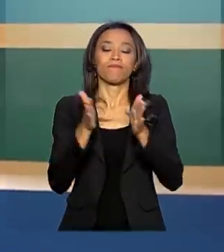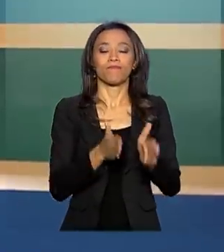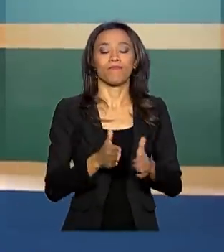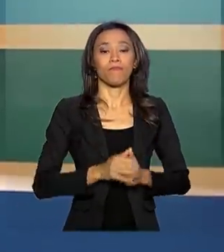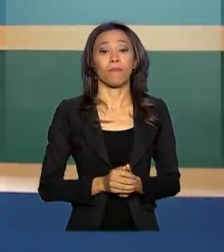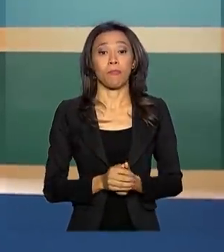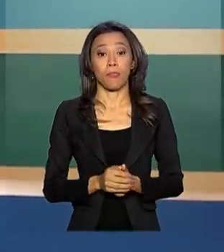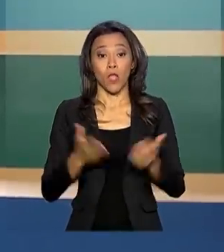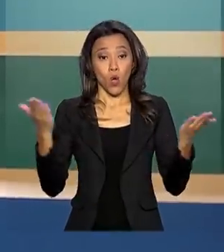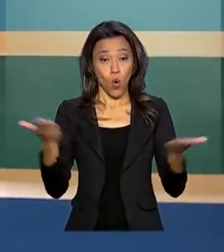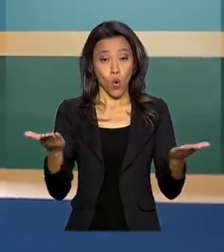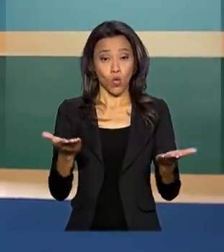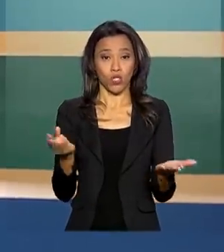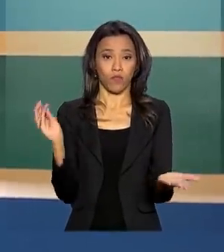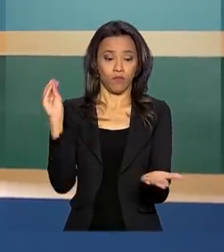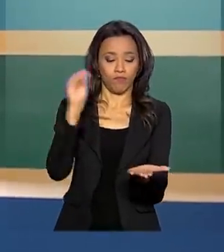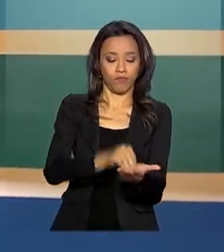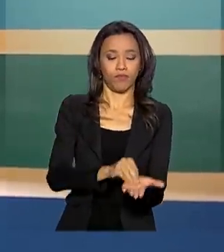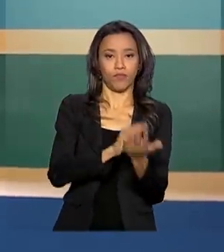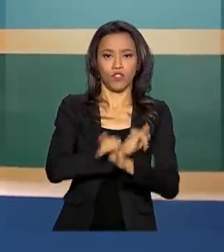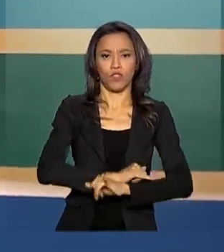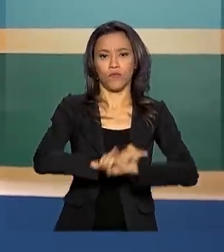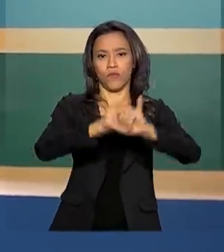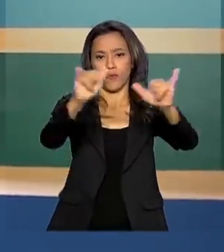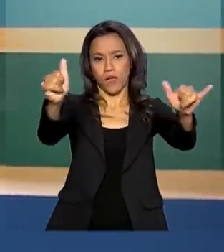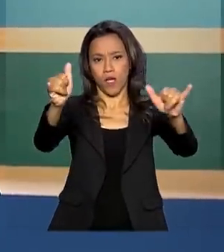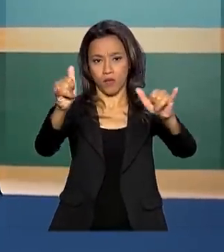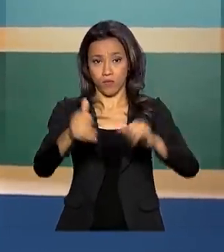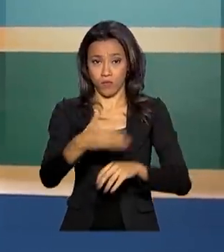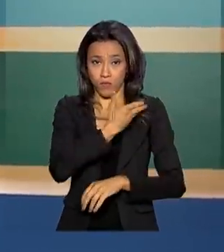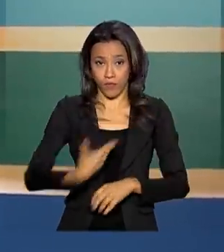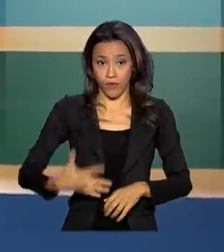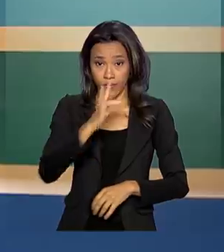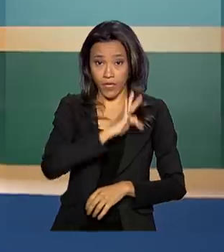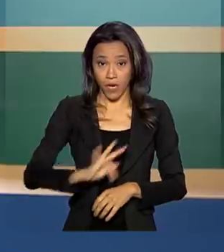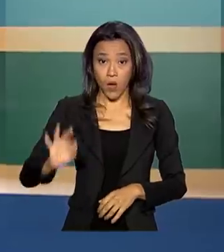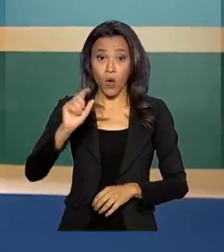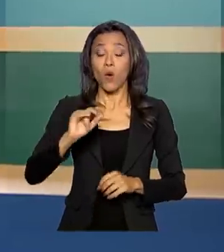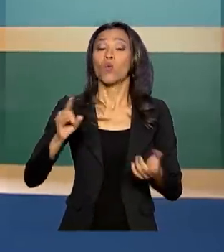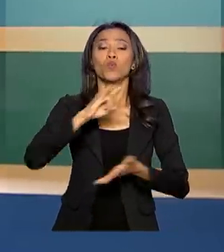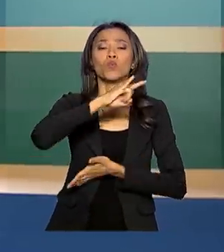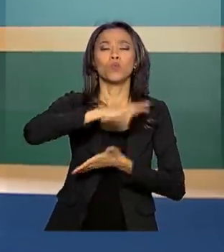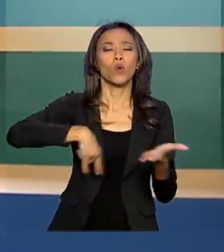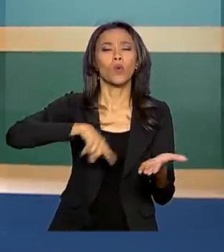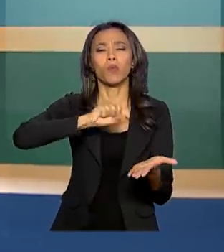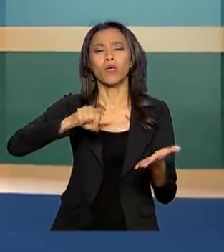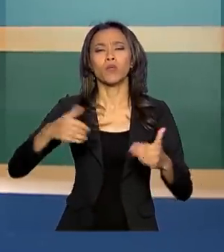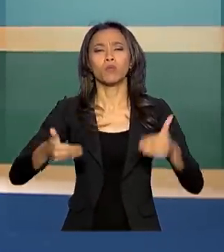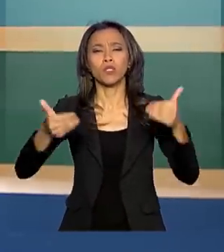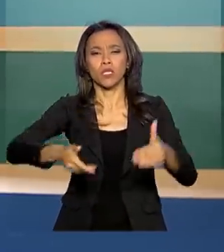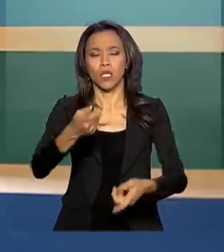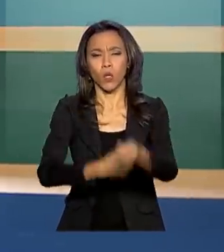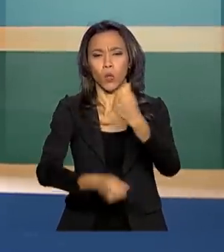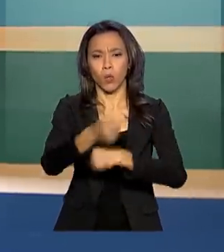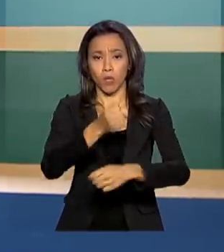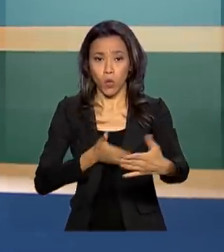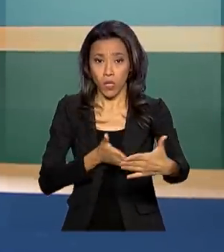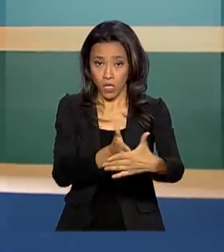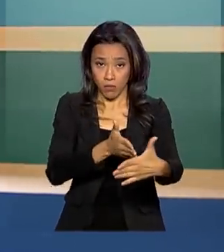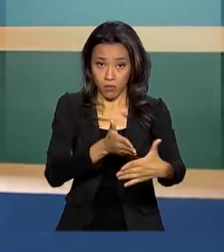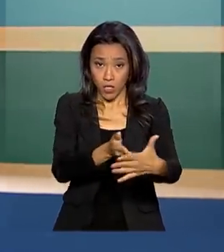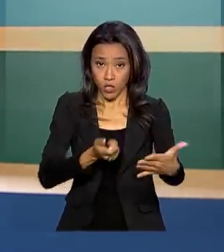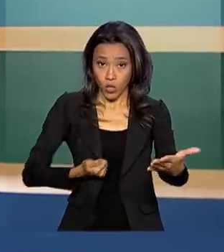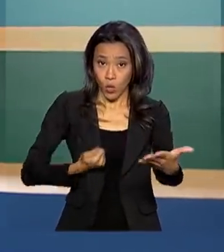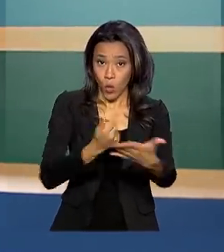publicada hoje no diário oficial da união portaria do ministério da economia que redefine o limite de compras no